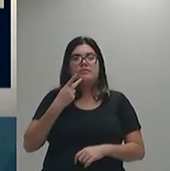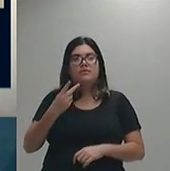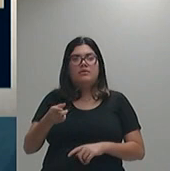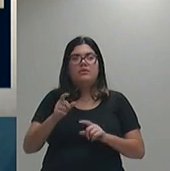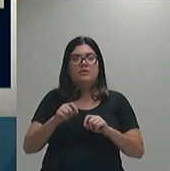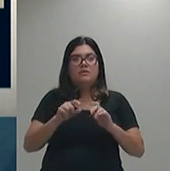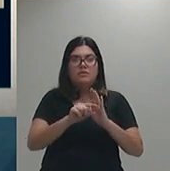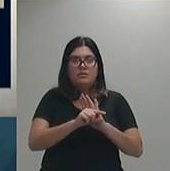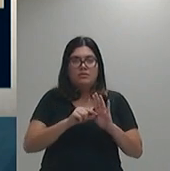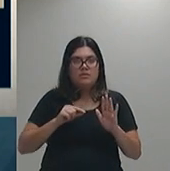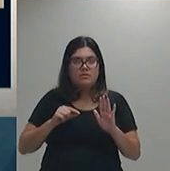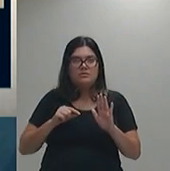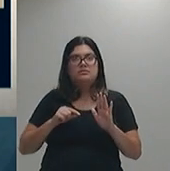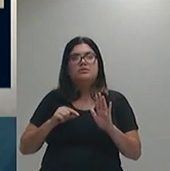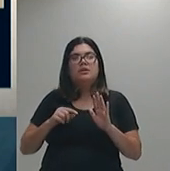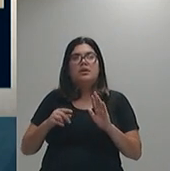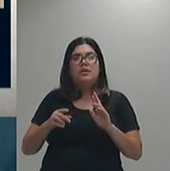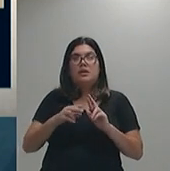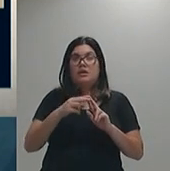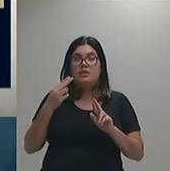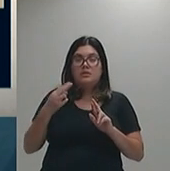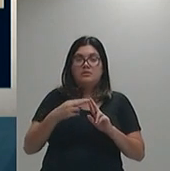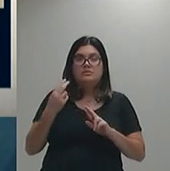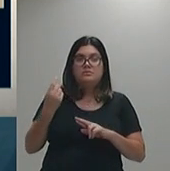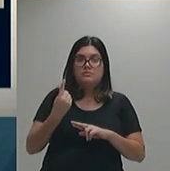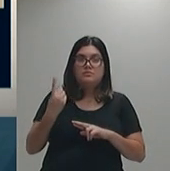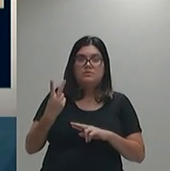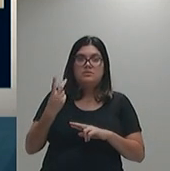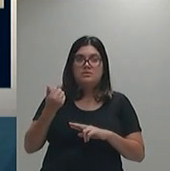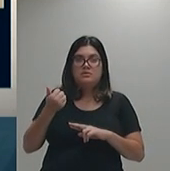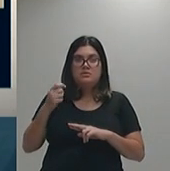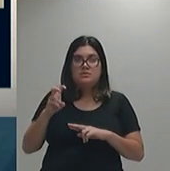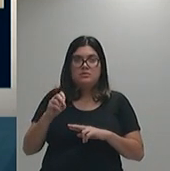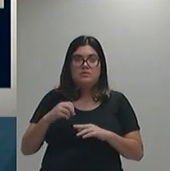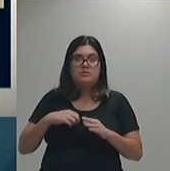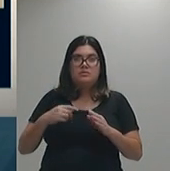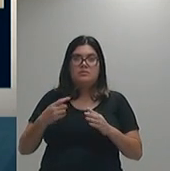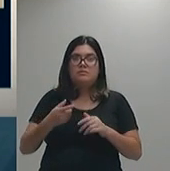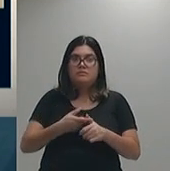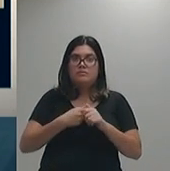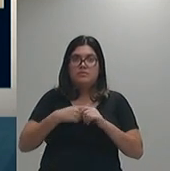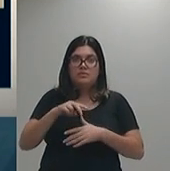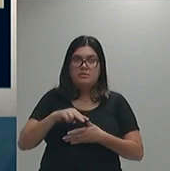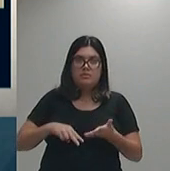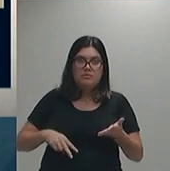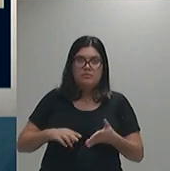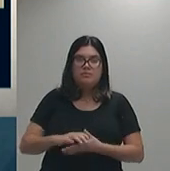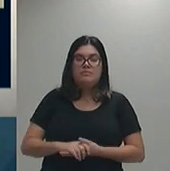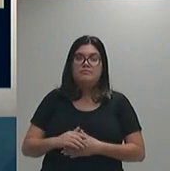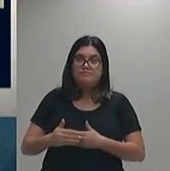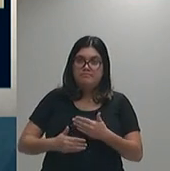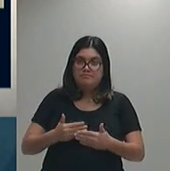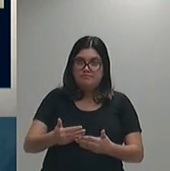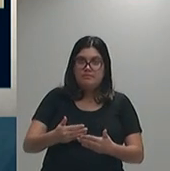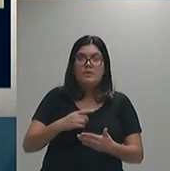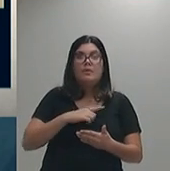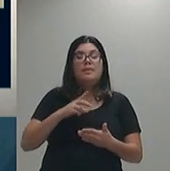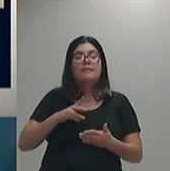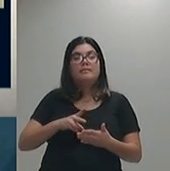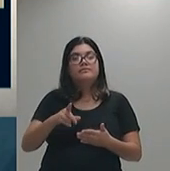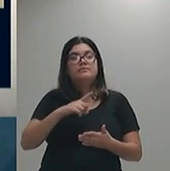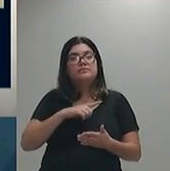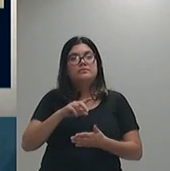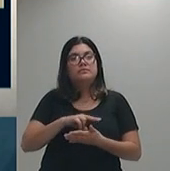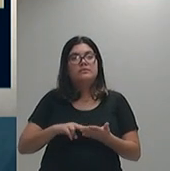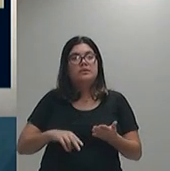a letra D do inciso 1 do 75 dispensa a leitura Oi e para o seu bem delimitação esta atribuição condicional do